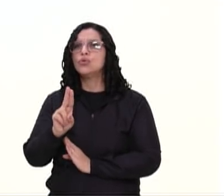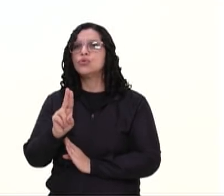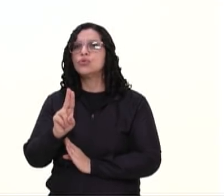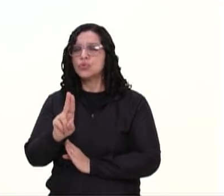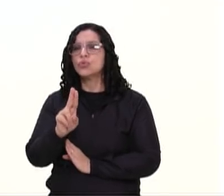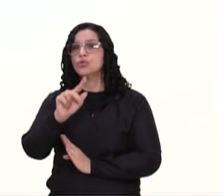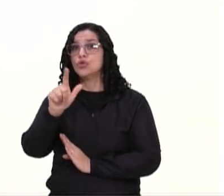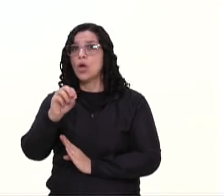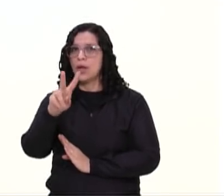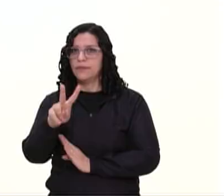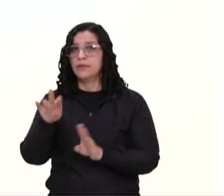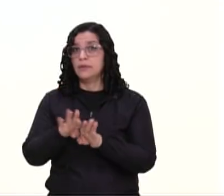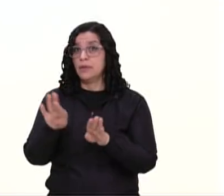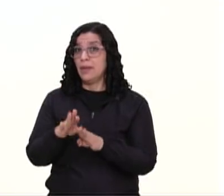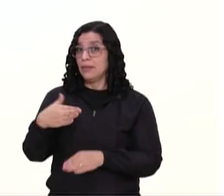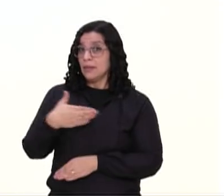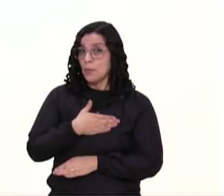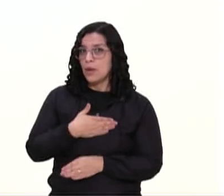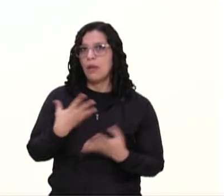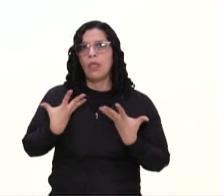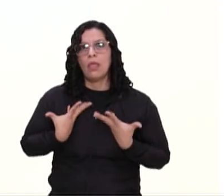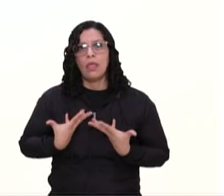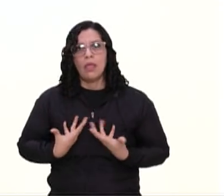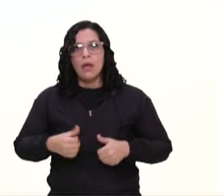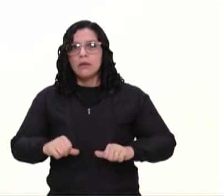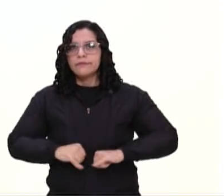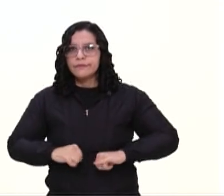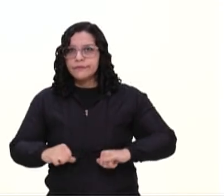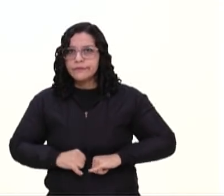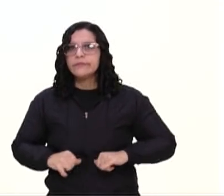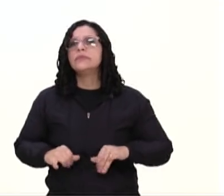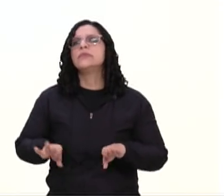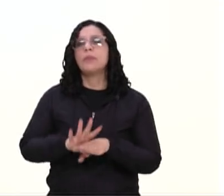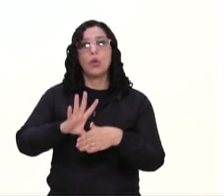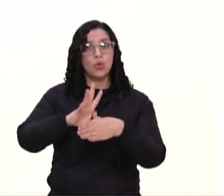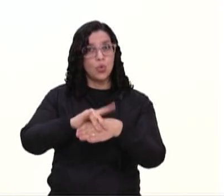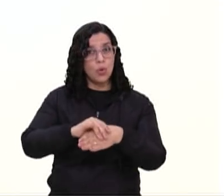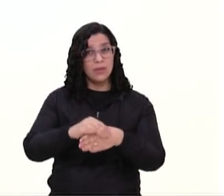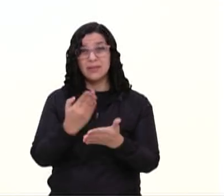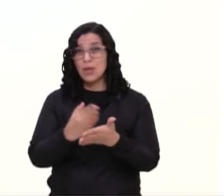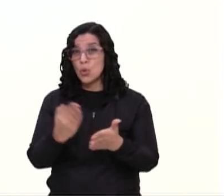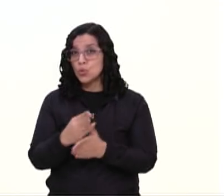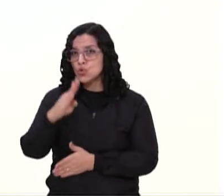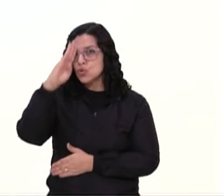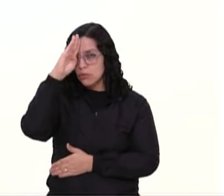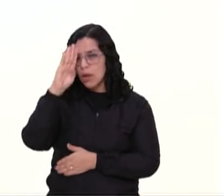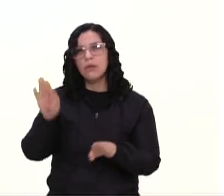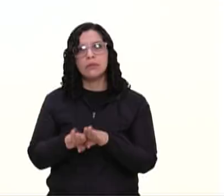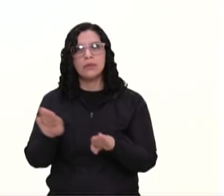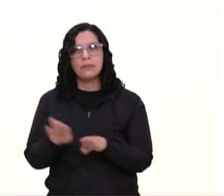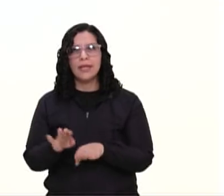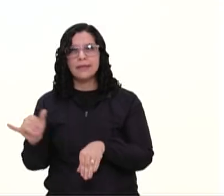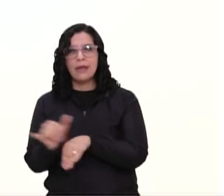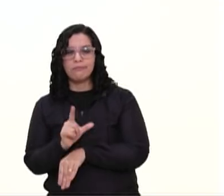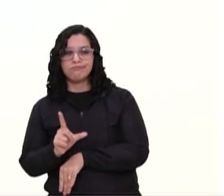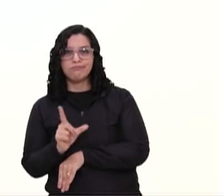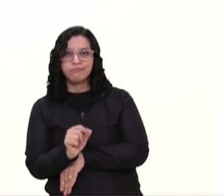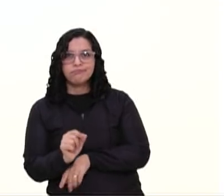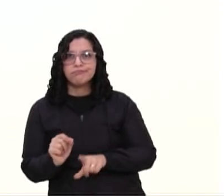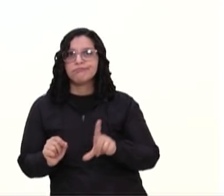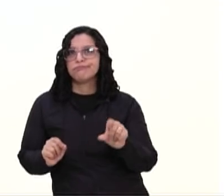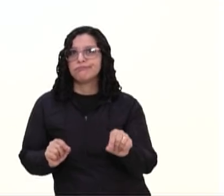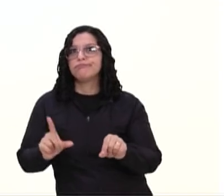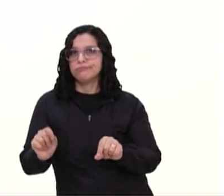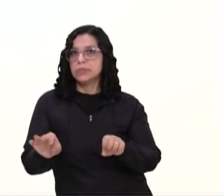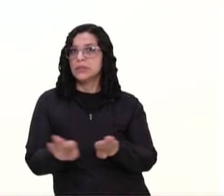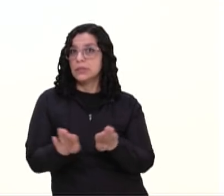exército napoleônico a uma grande fadiga, doenças, fomes e muitos dos soldados fugiram dessas condições horríveis. E, então,